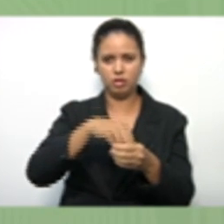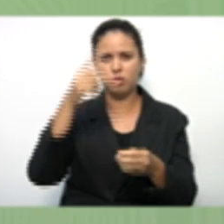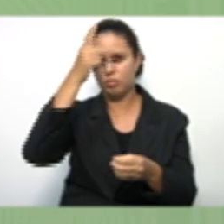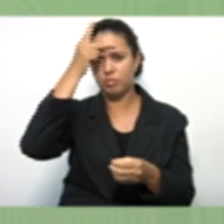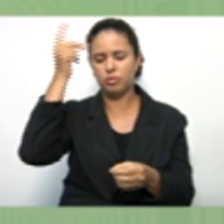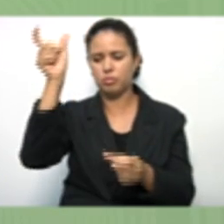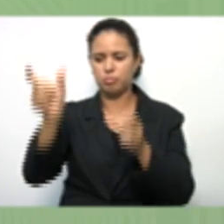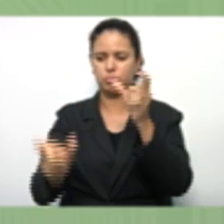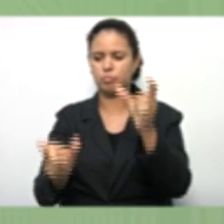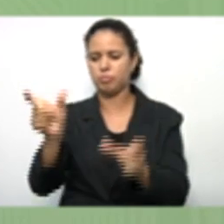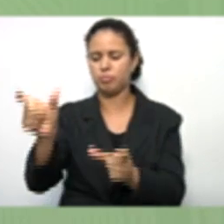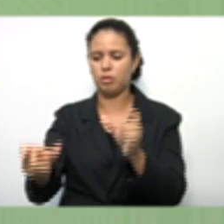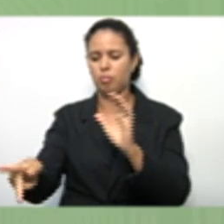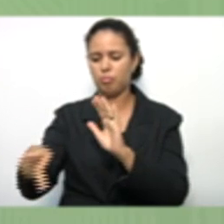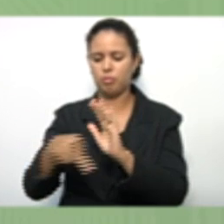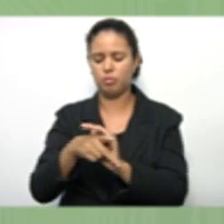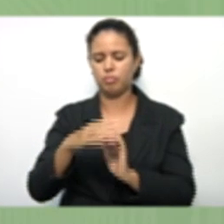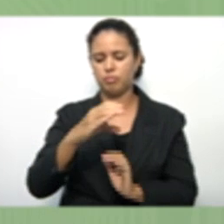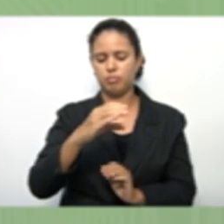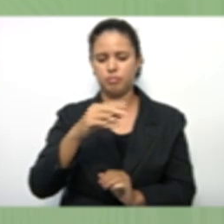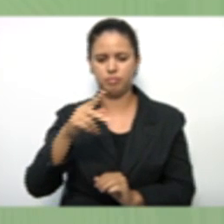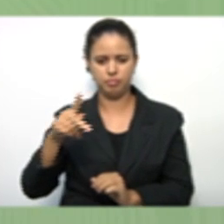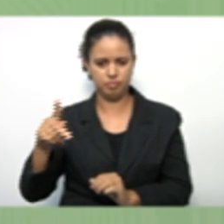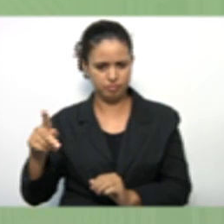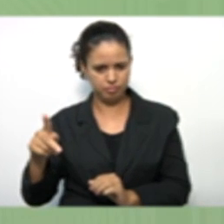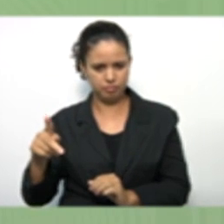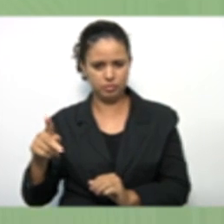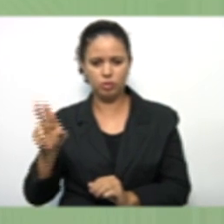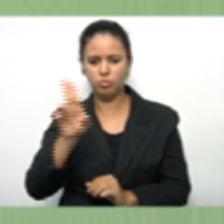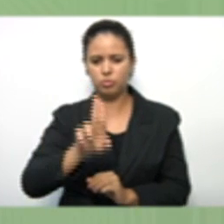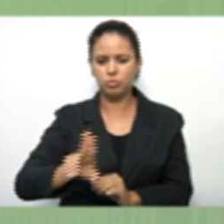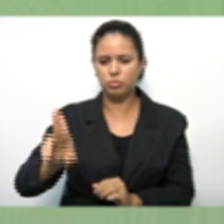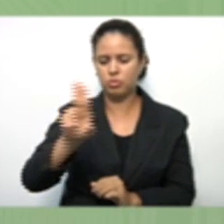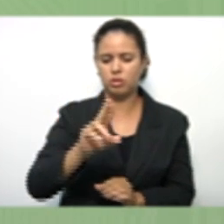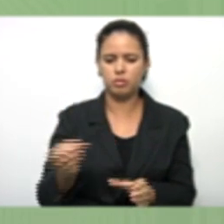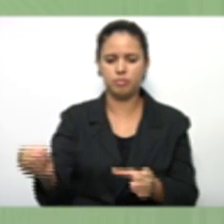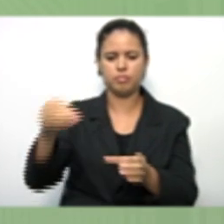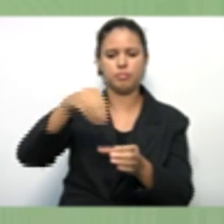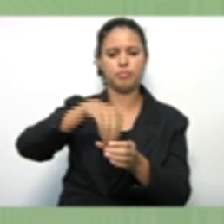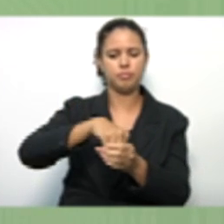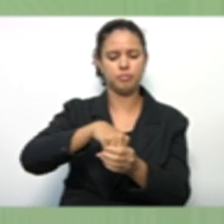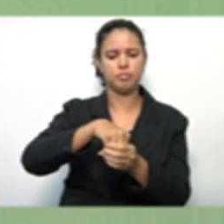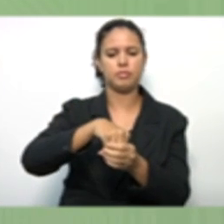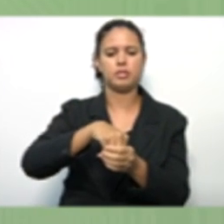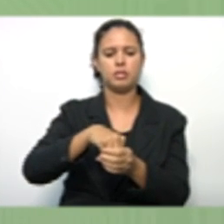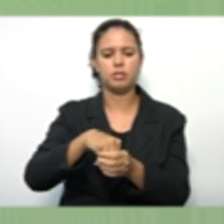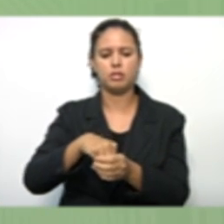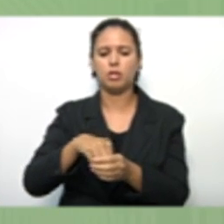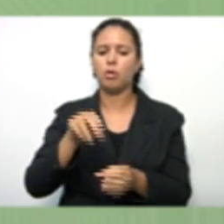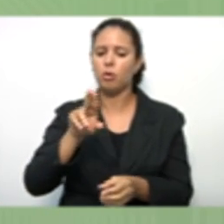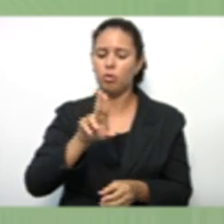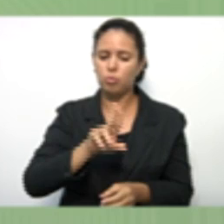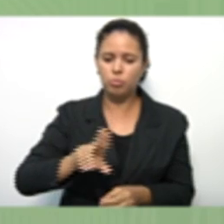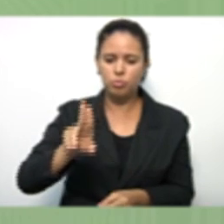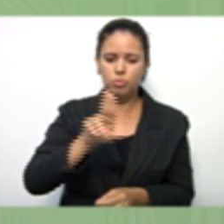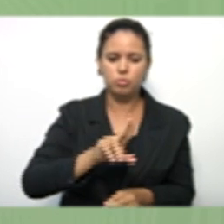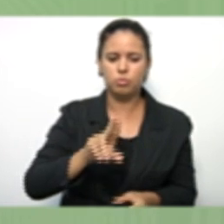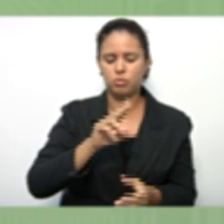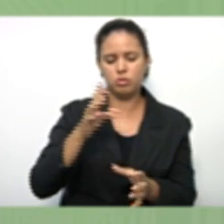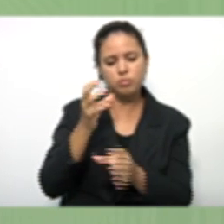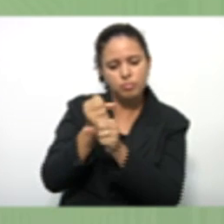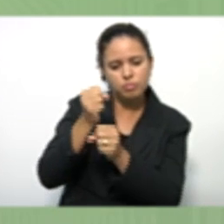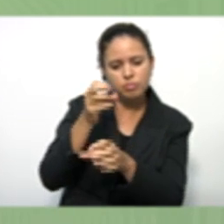cooperativa. Usuários internos usam a contabilidade para ajudar no processo de tomada